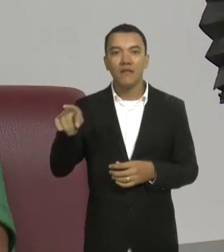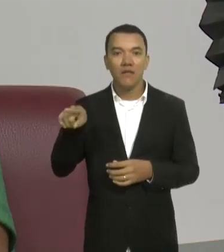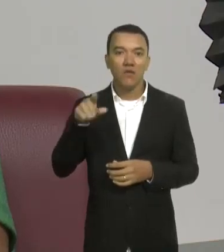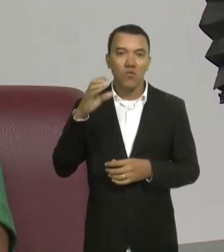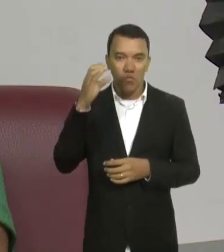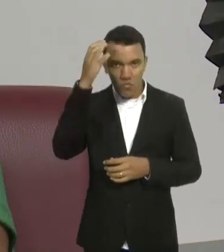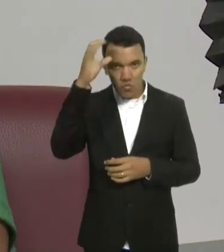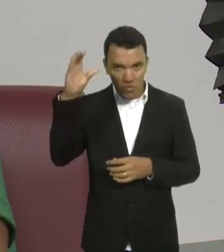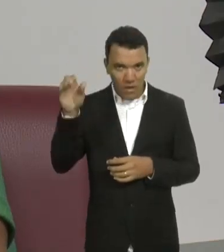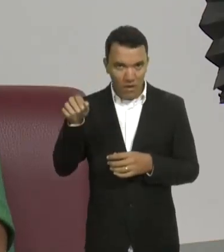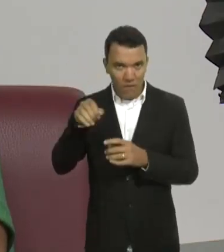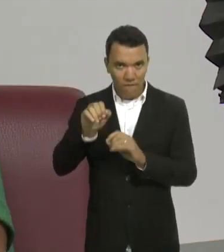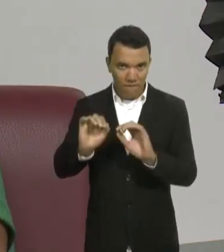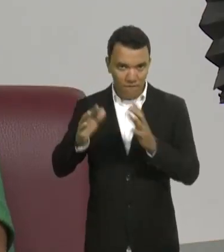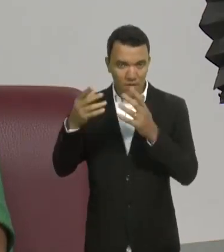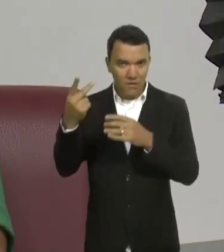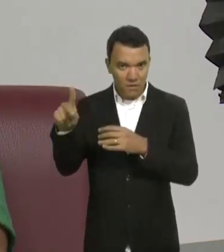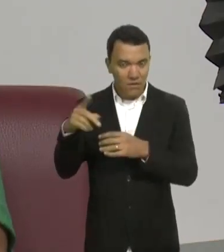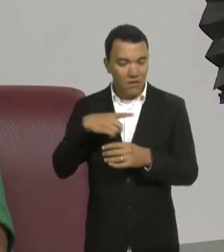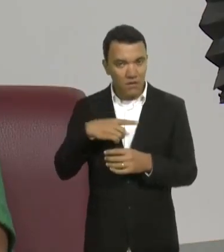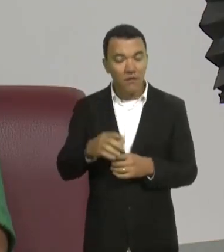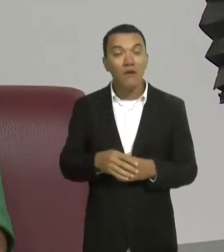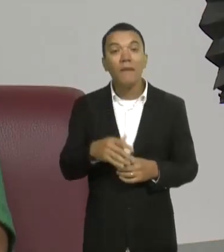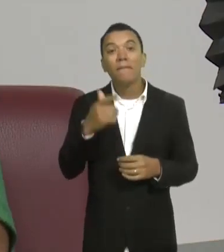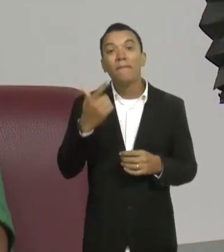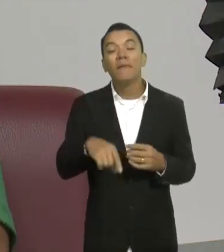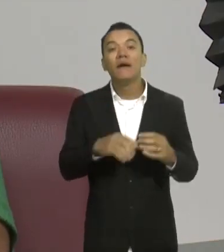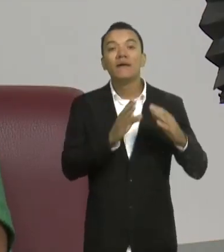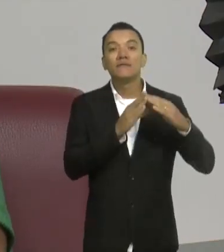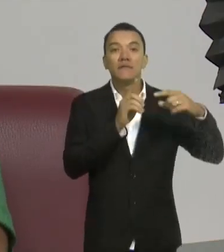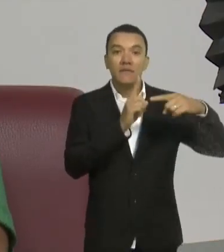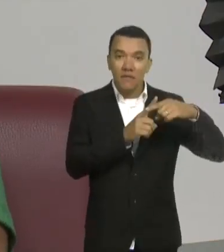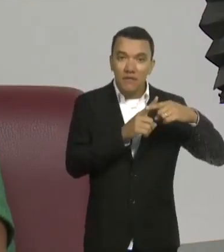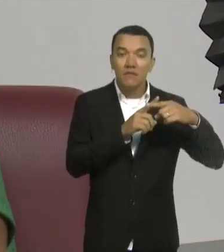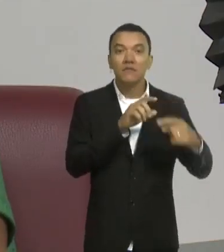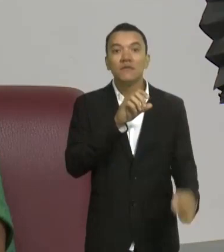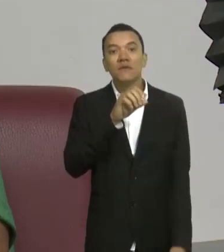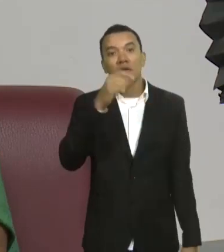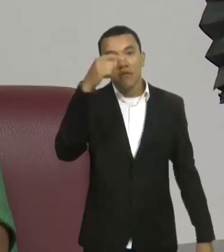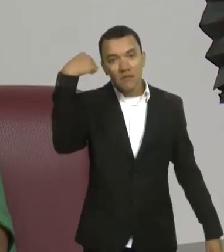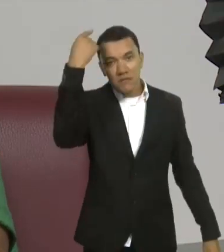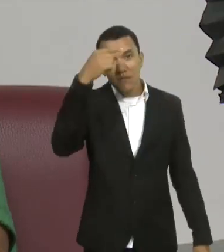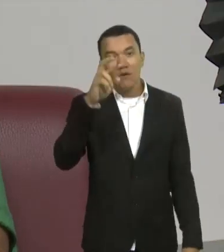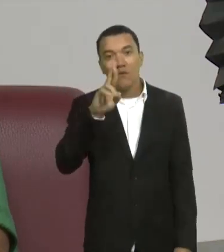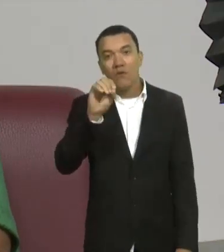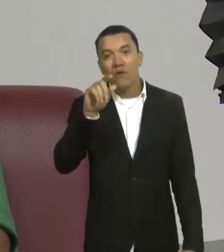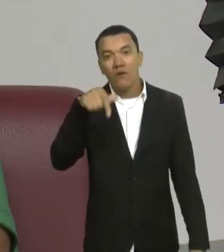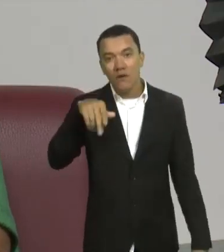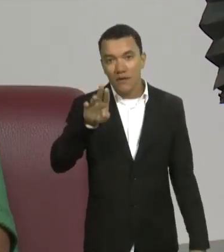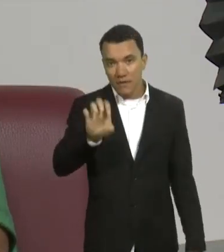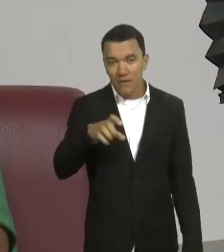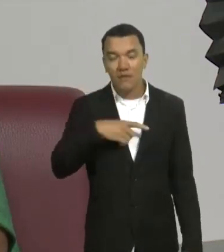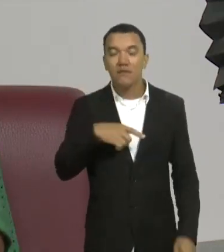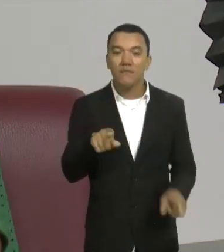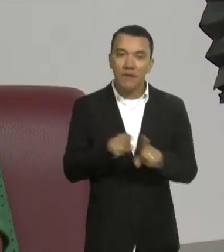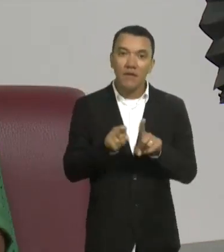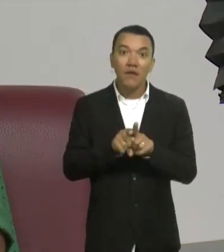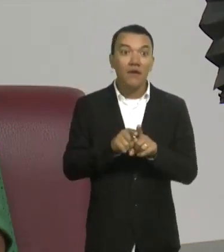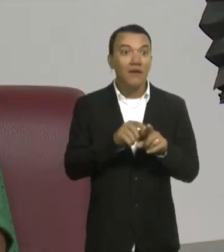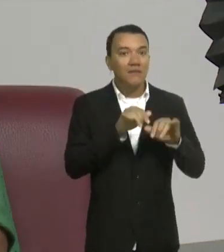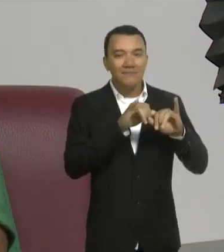já começou. Vamos estar fazendo a Igreja de São Roque também. Então a gente já está todo vapor agora nas